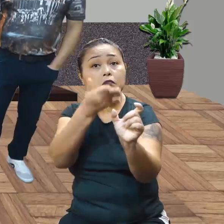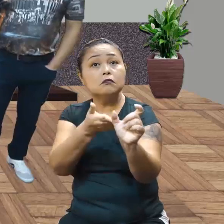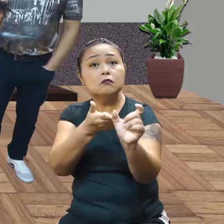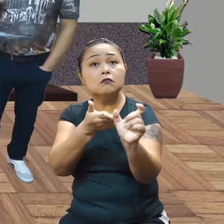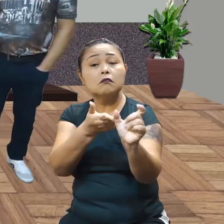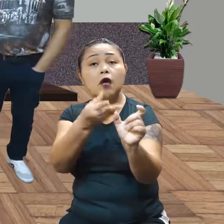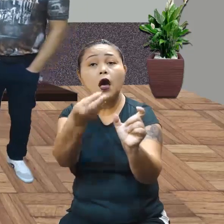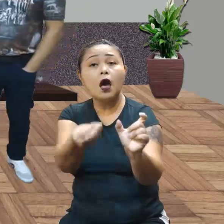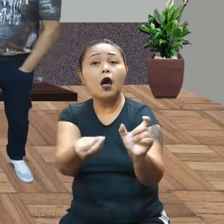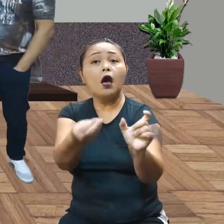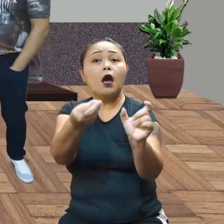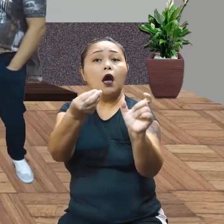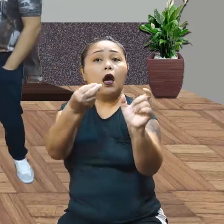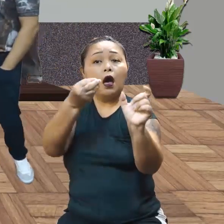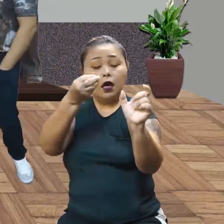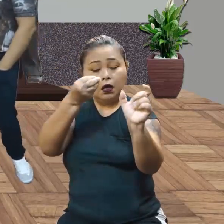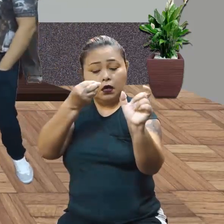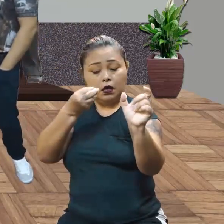a receber